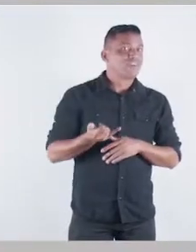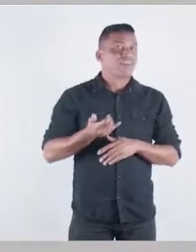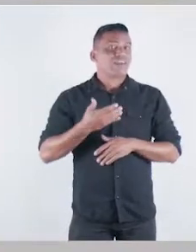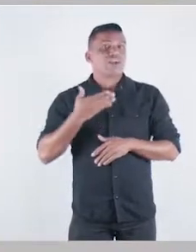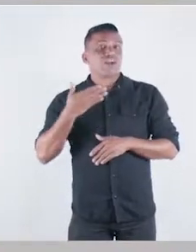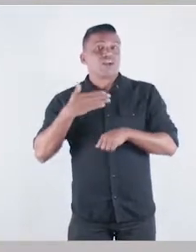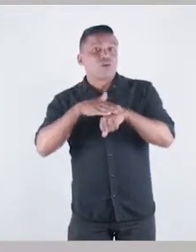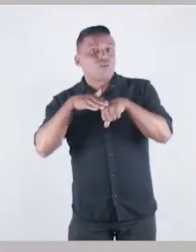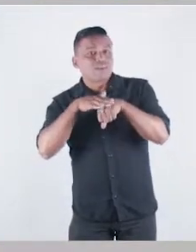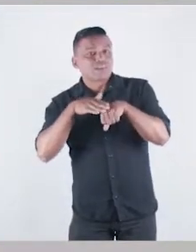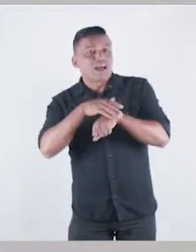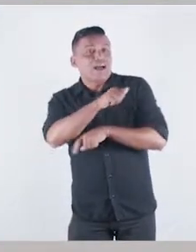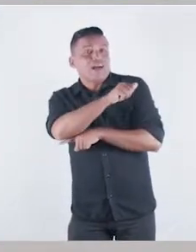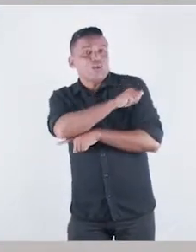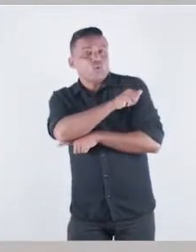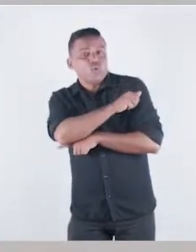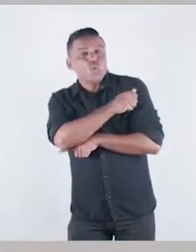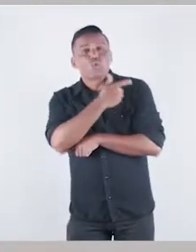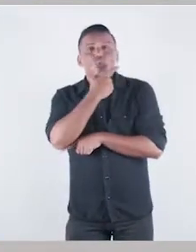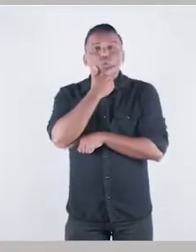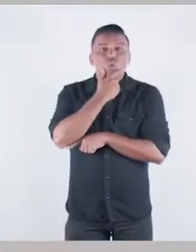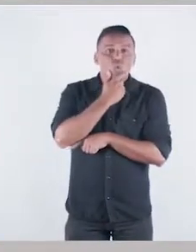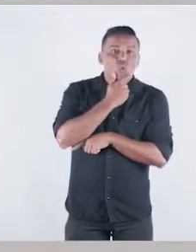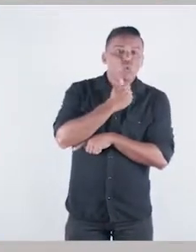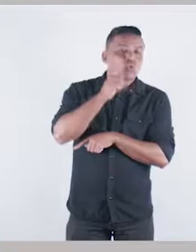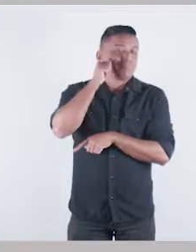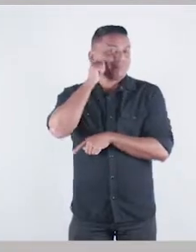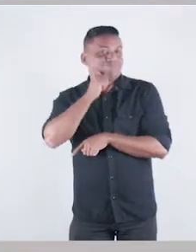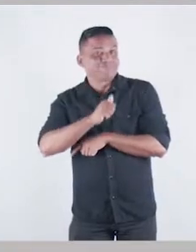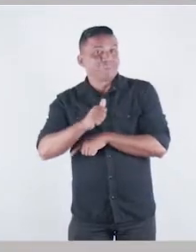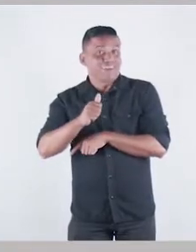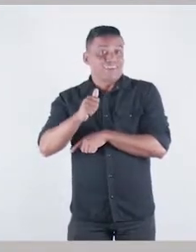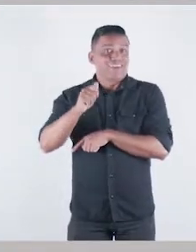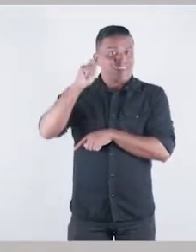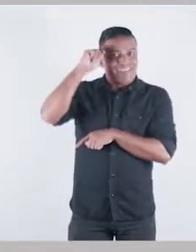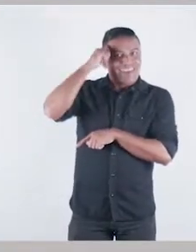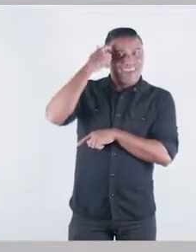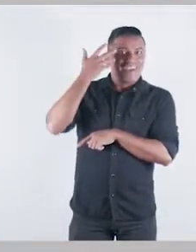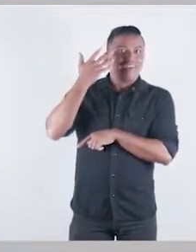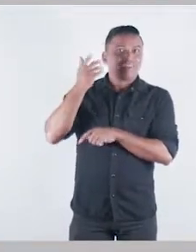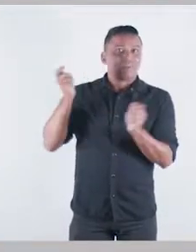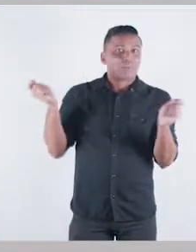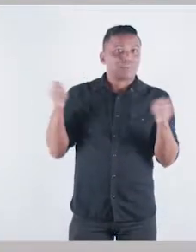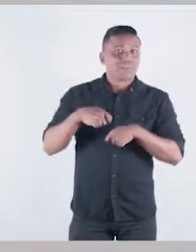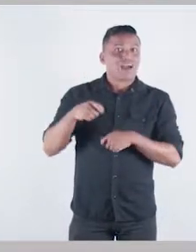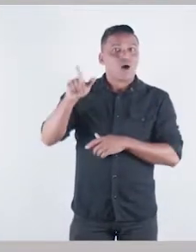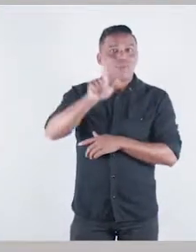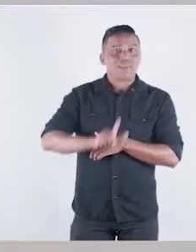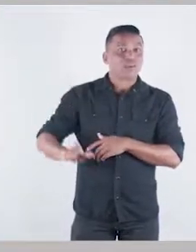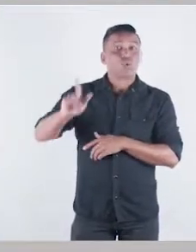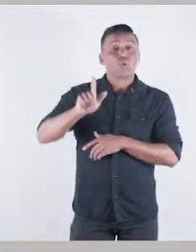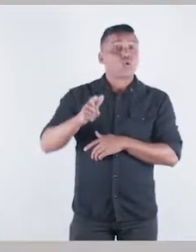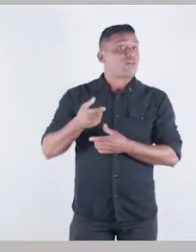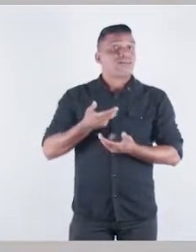os meninos, com as meninas. Já tem um potencial imenso para a literatura, muitos deles são poetas, muitos deles tentam